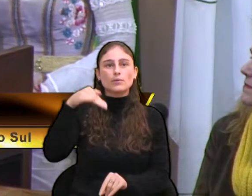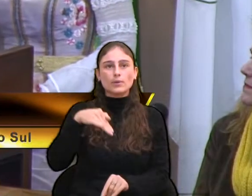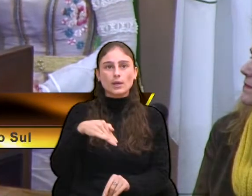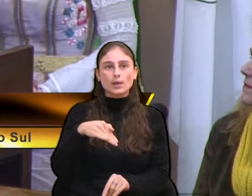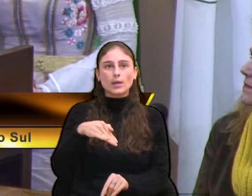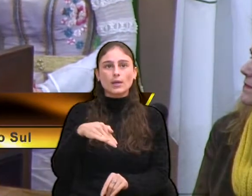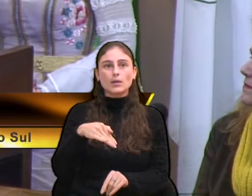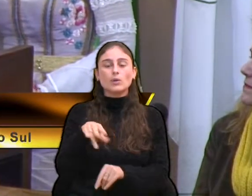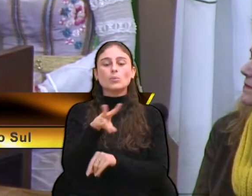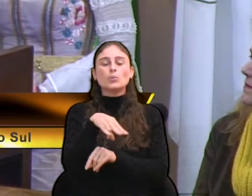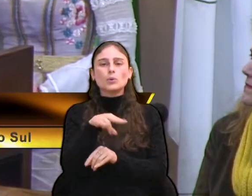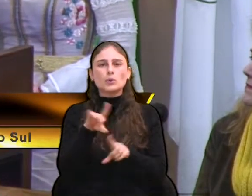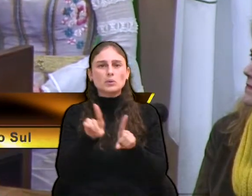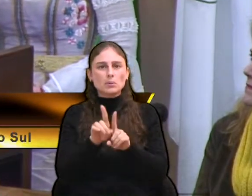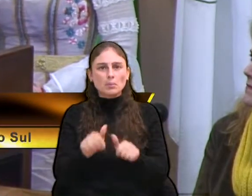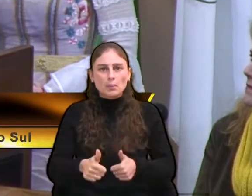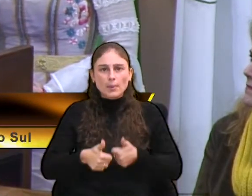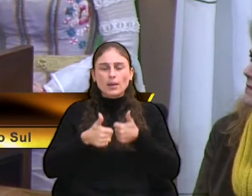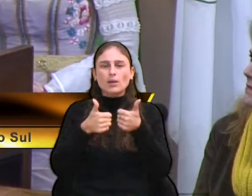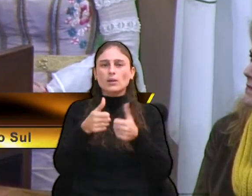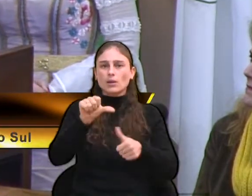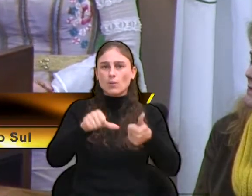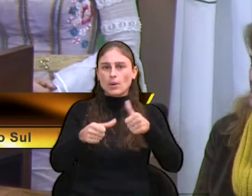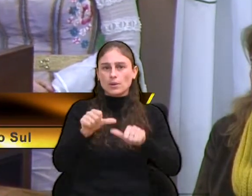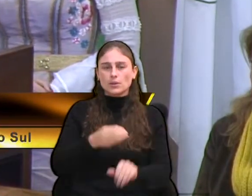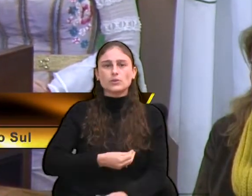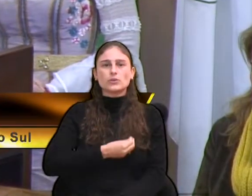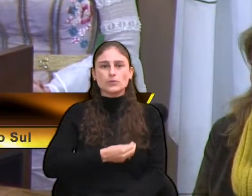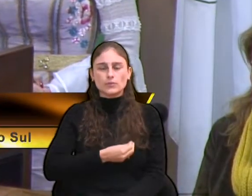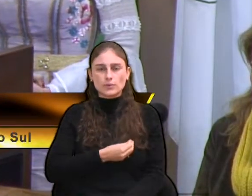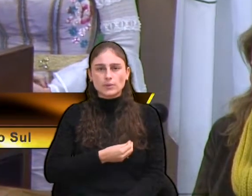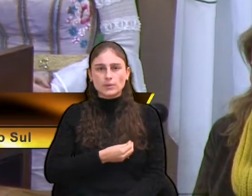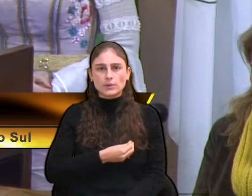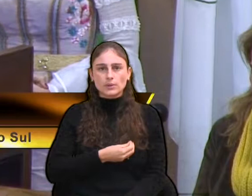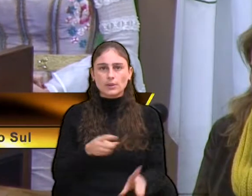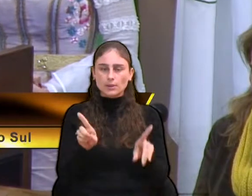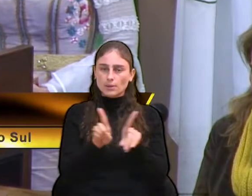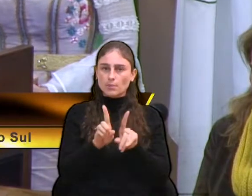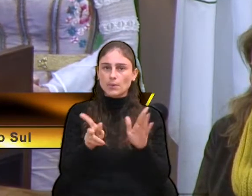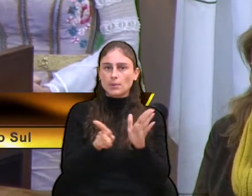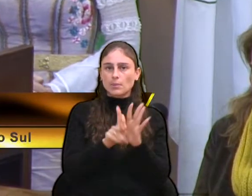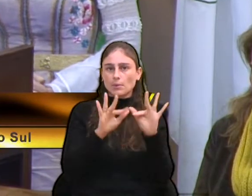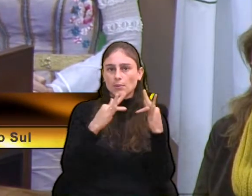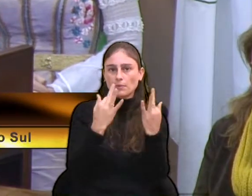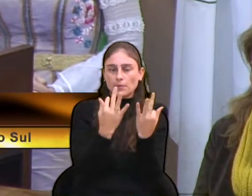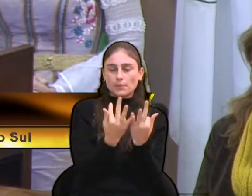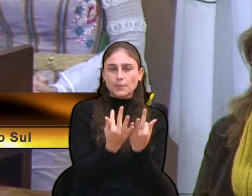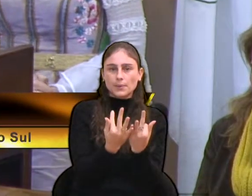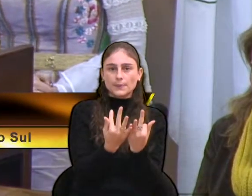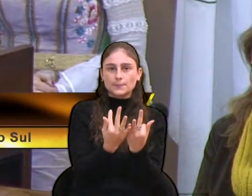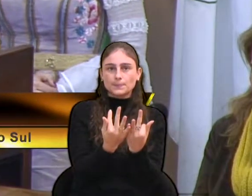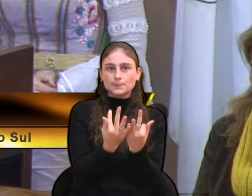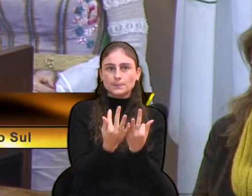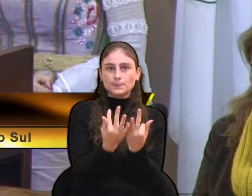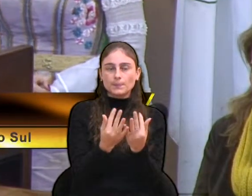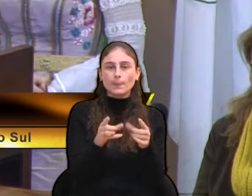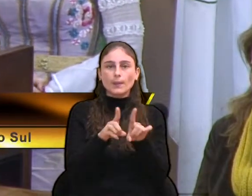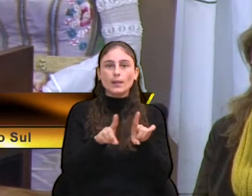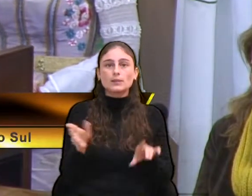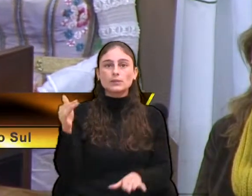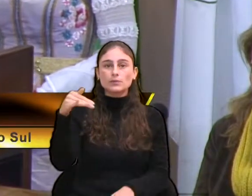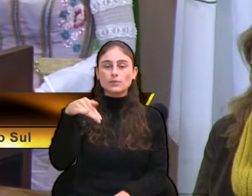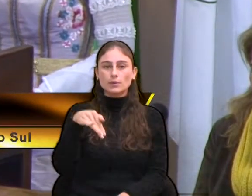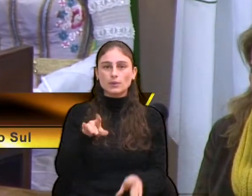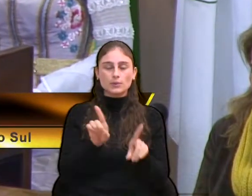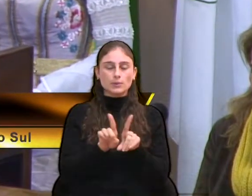em busca de melhorias na sua qualidade de vida, melhorias para a sua família, mas que chegaram